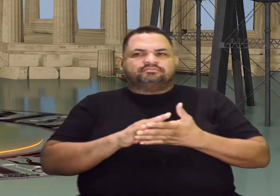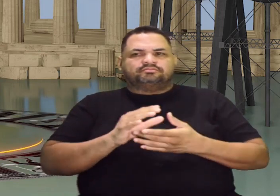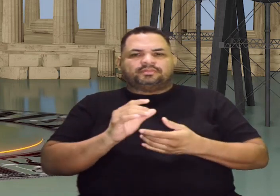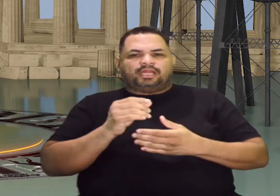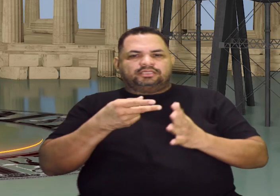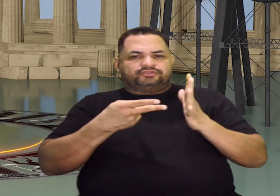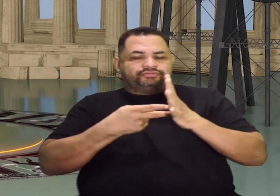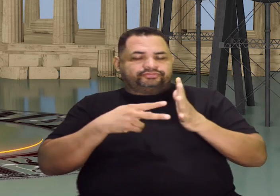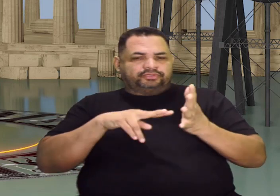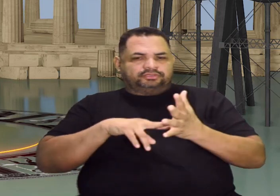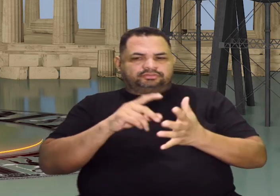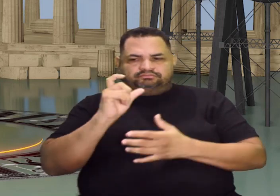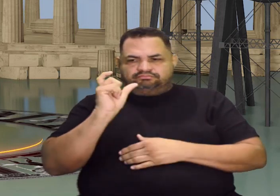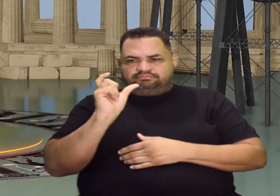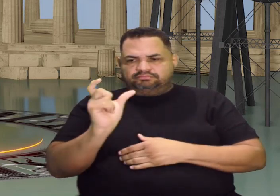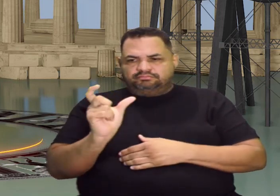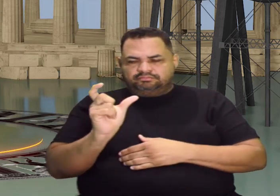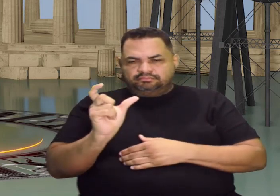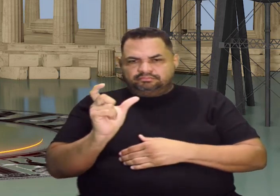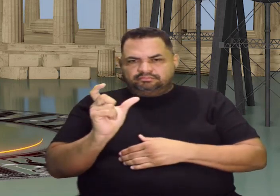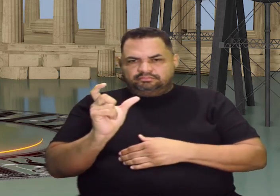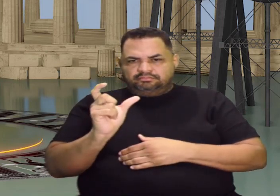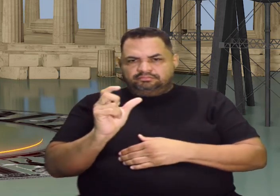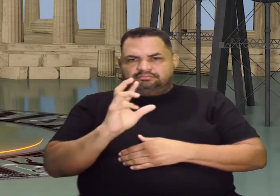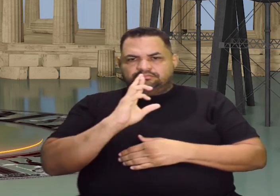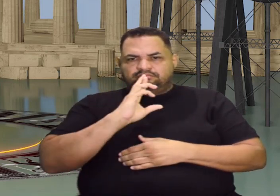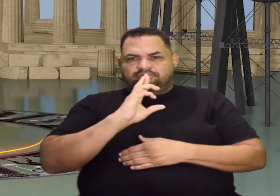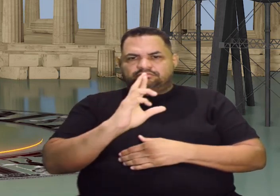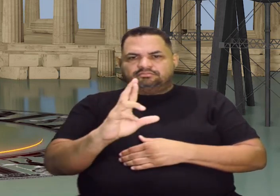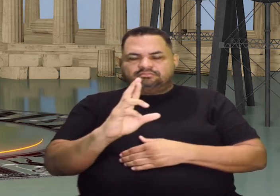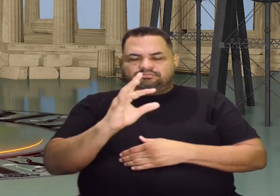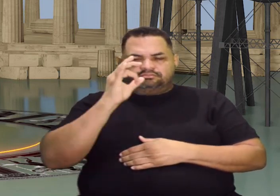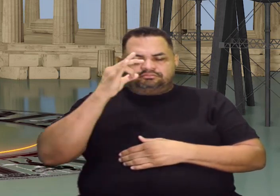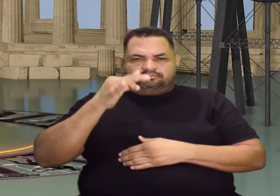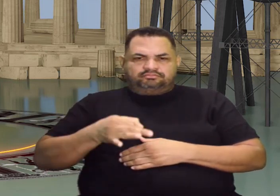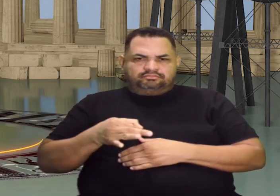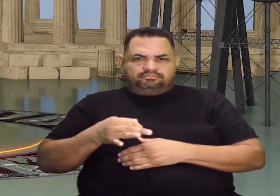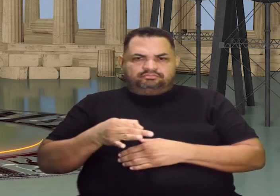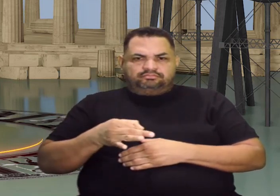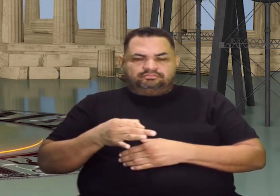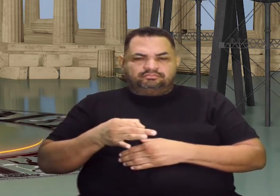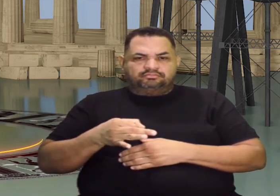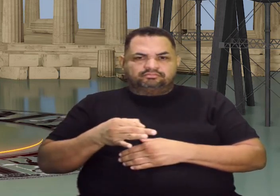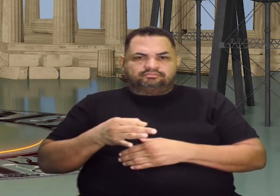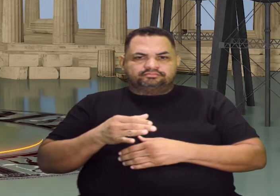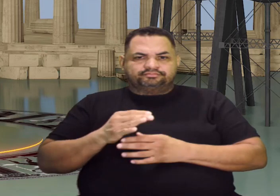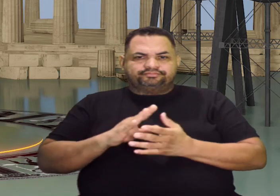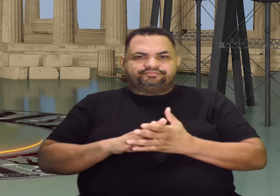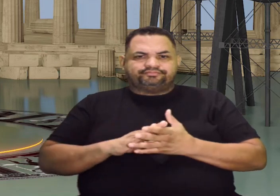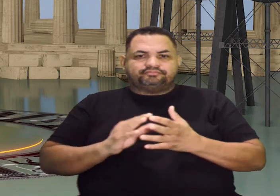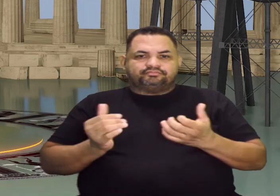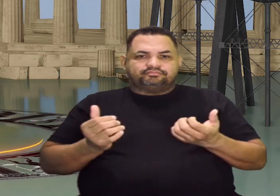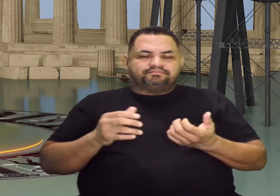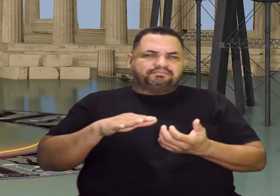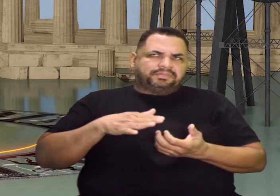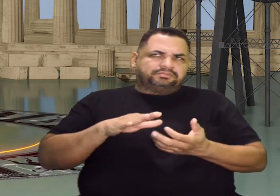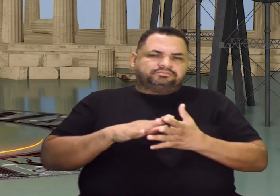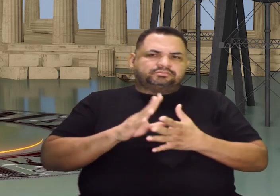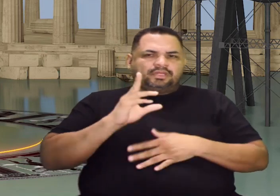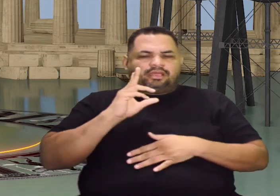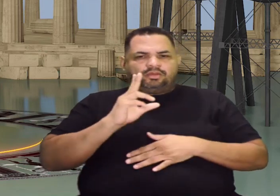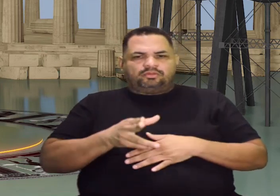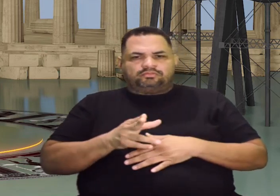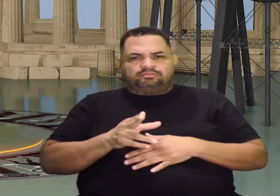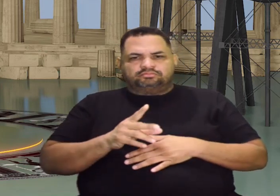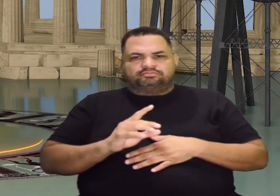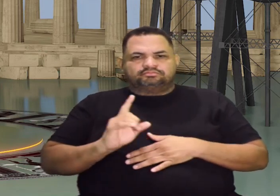si, da palavra, vocês vão responder com exatidão, né? Ou de vias proximal. Muito interessante, não